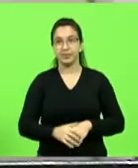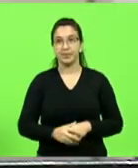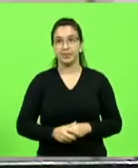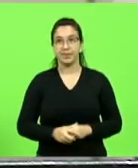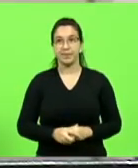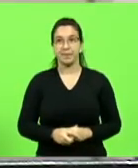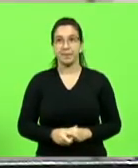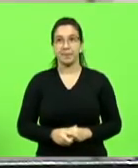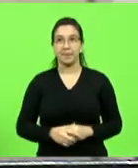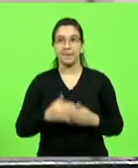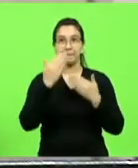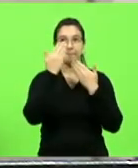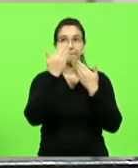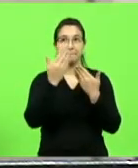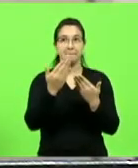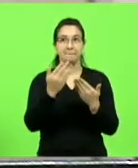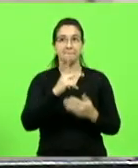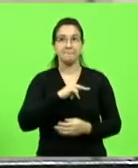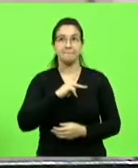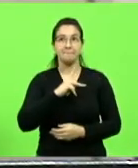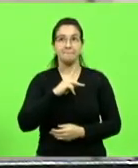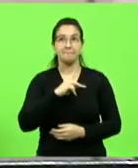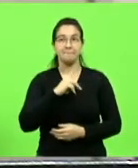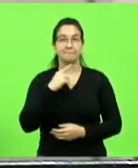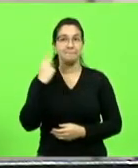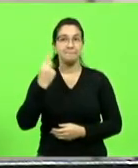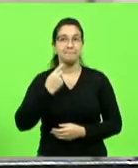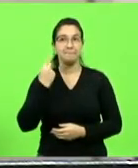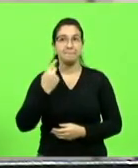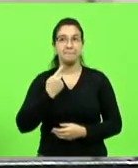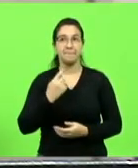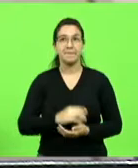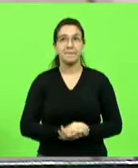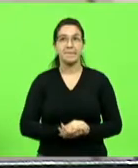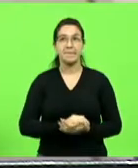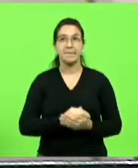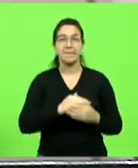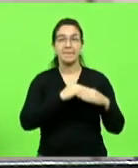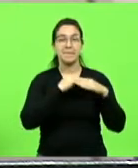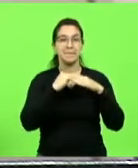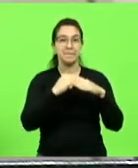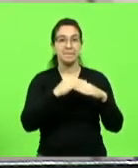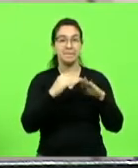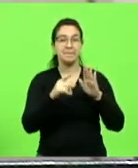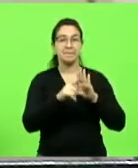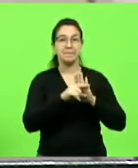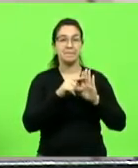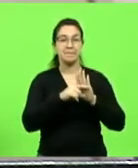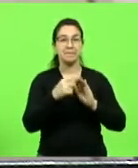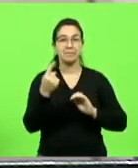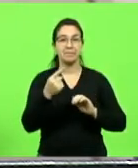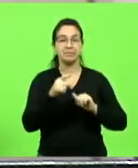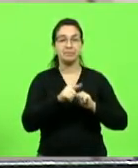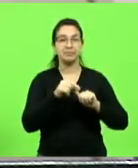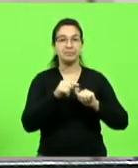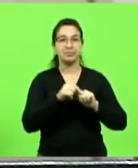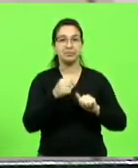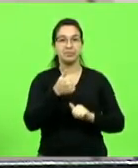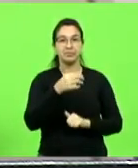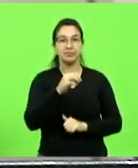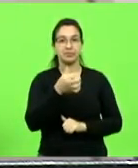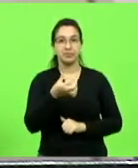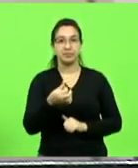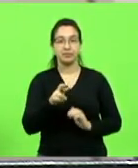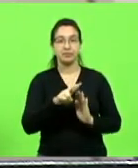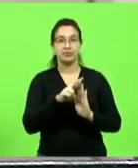Obrigado, deputado Silvio Drevick. Em consonância com o parágrafo 1º do artigo nº 106 do Regimento Interno,